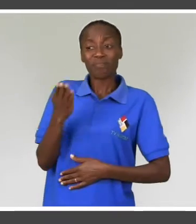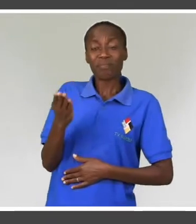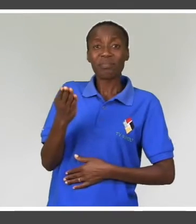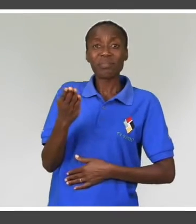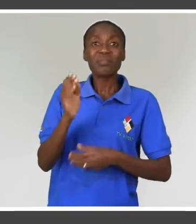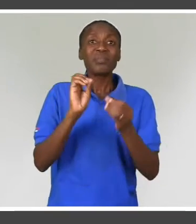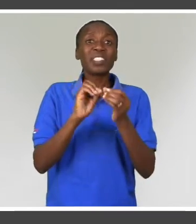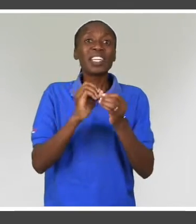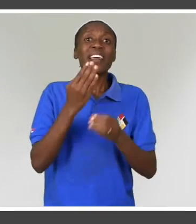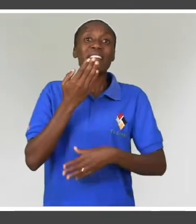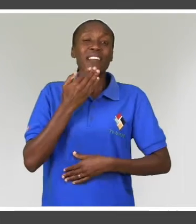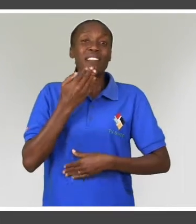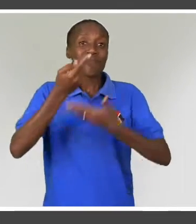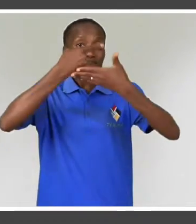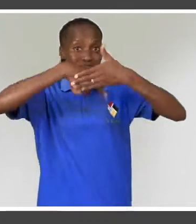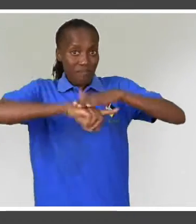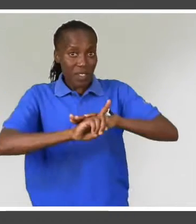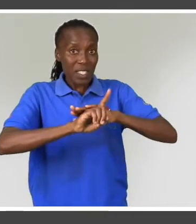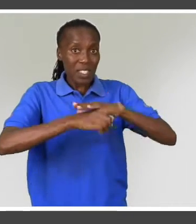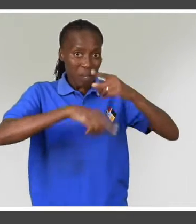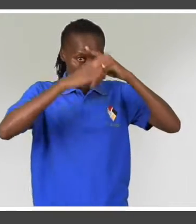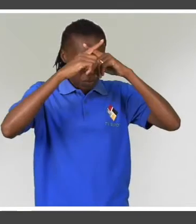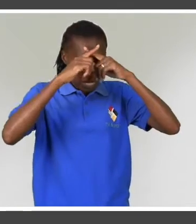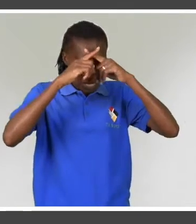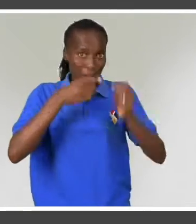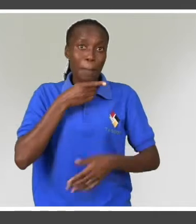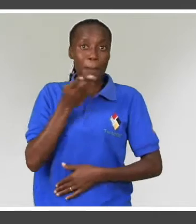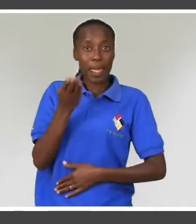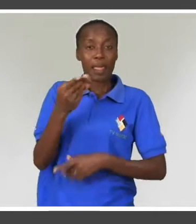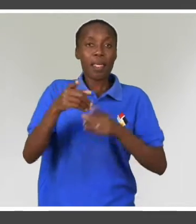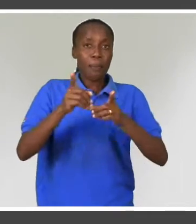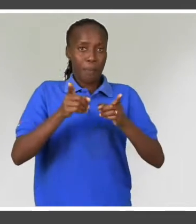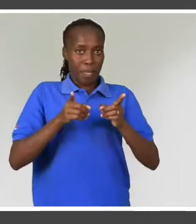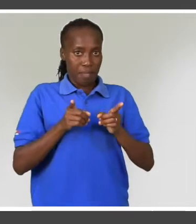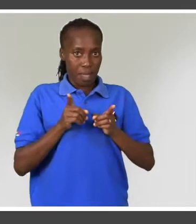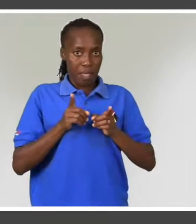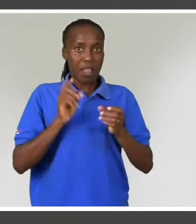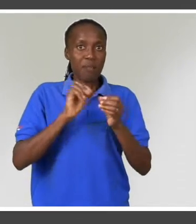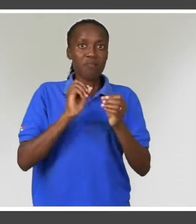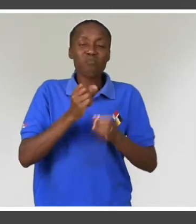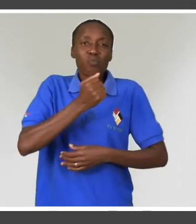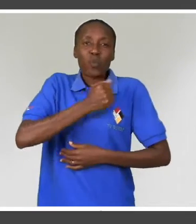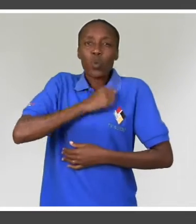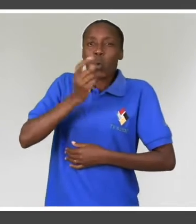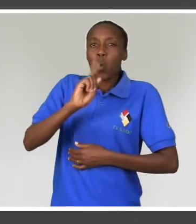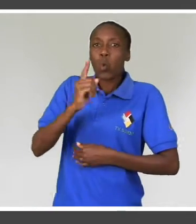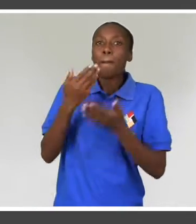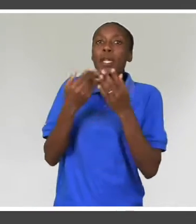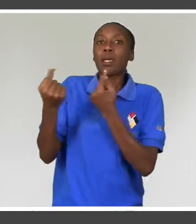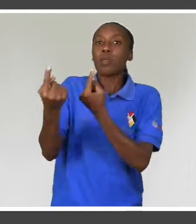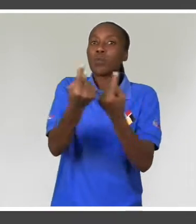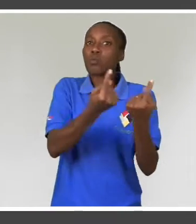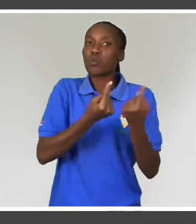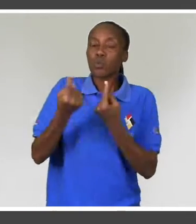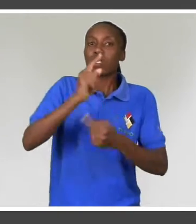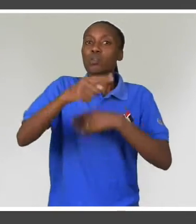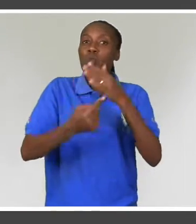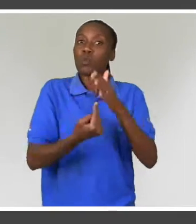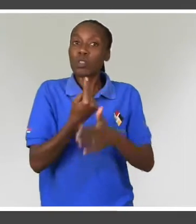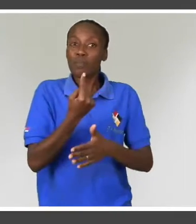sim. Mas por que ele meteu a queixa? Quem meteu a queixa? É o pai dele, o meu venido, que é pai dele. Que não gostou